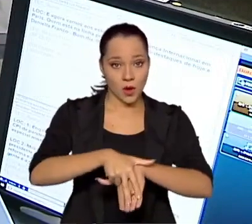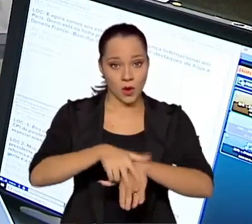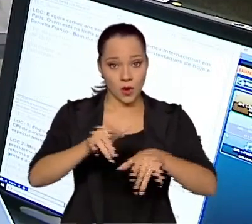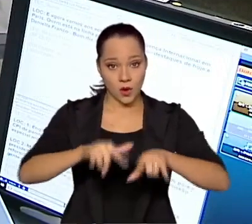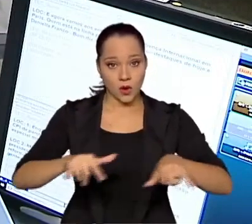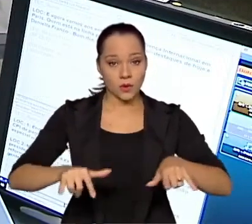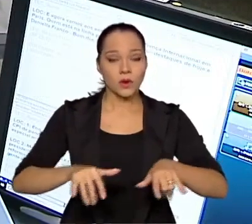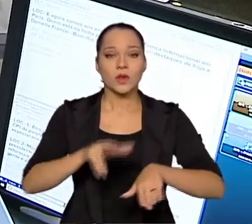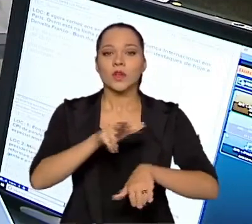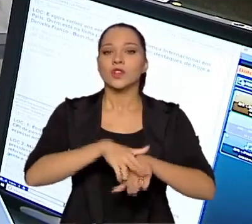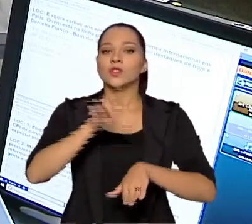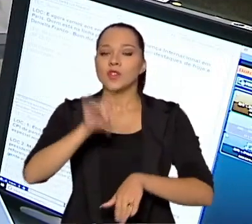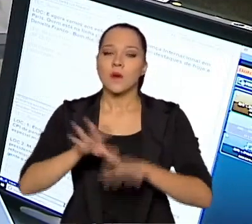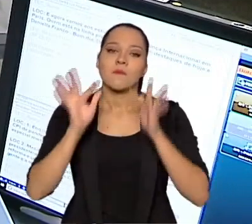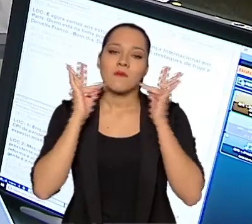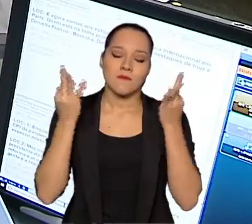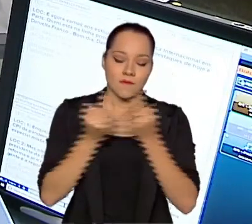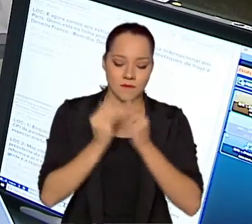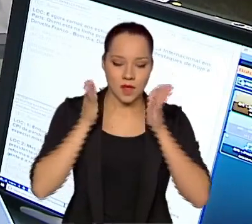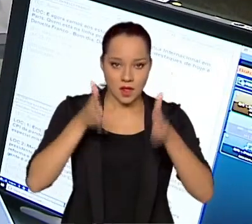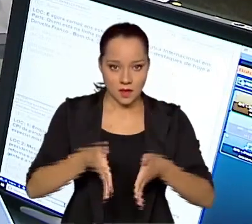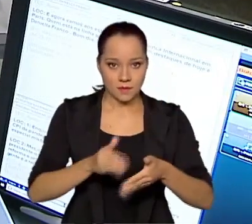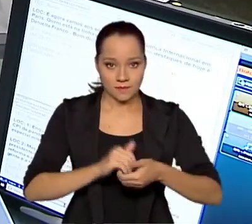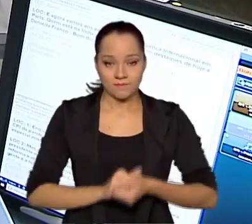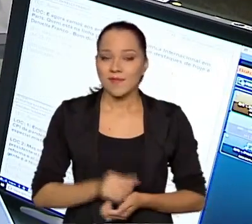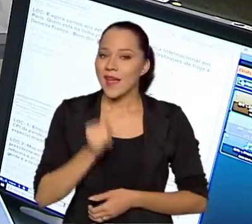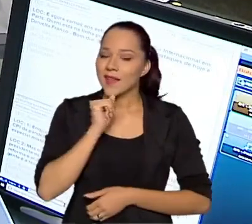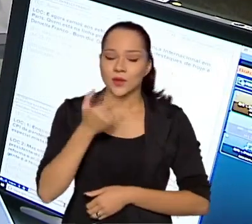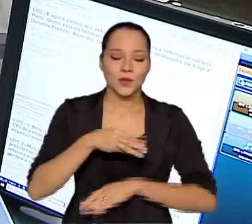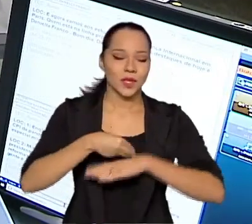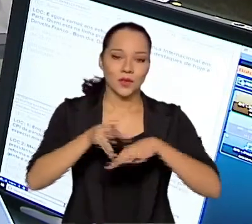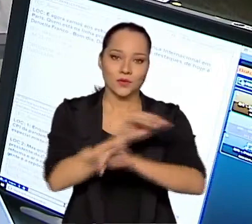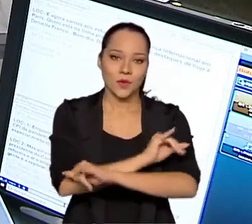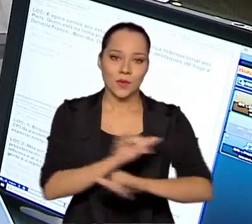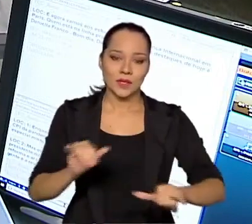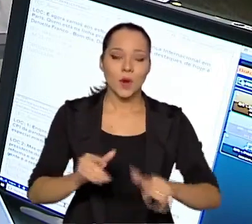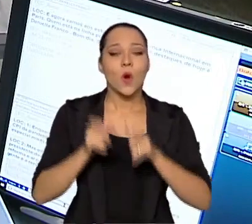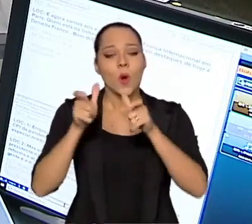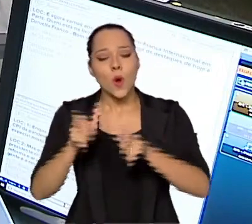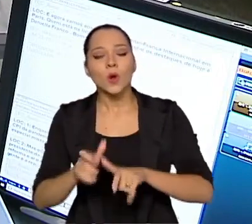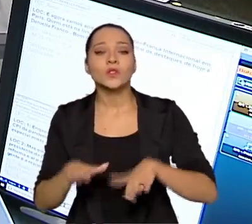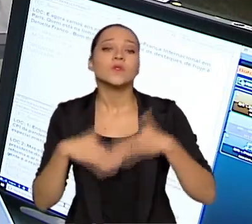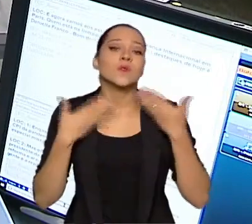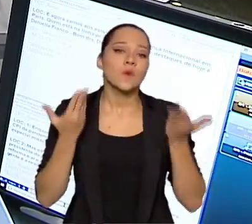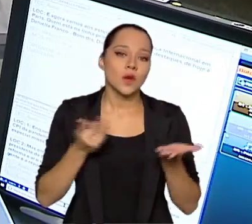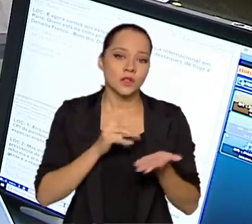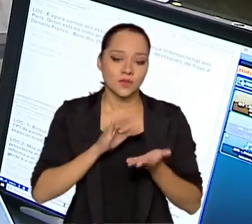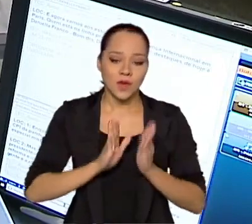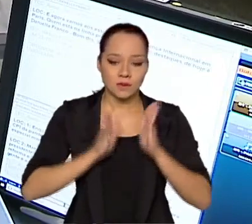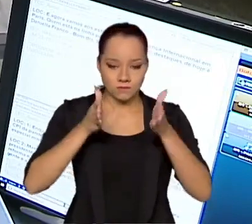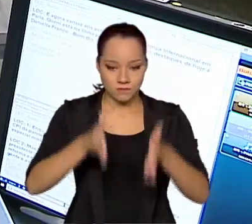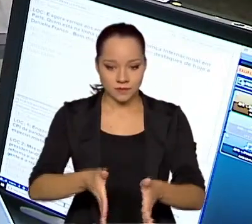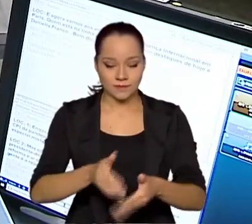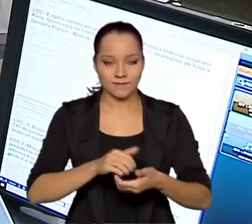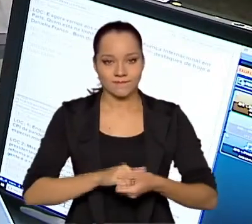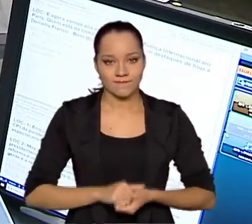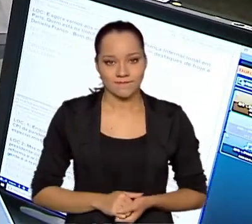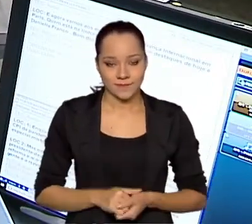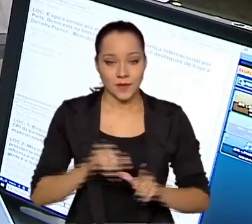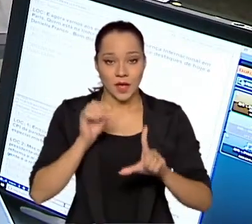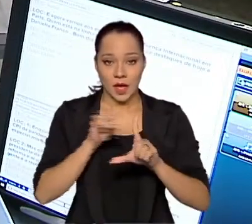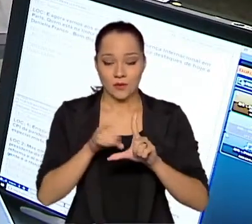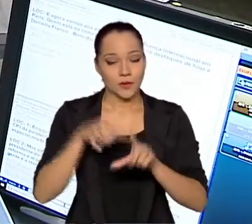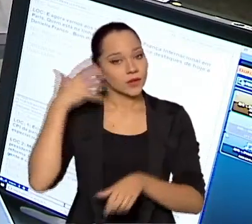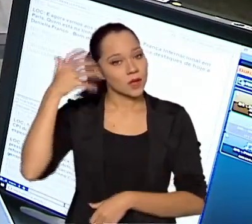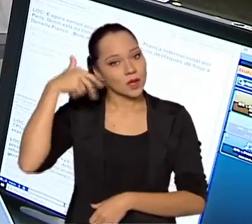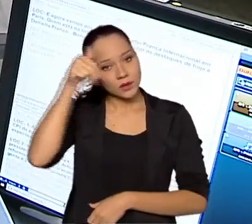do Rio somente para a família. E ainda não há informações sobre onde e quando vai ser o sepultamento. Ao vivo